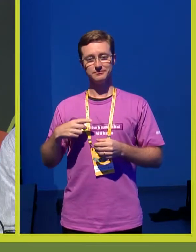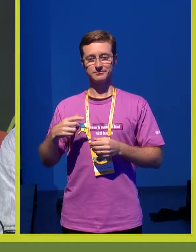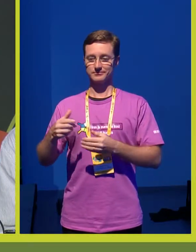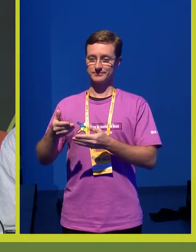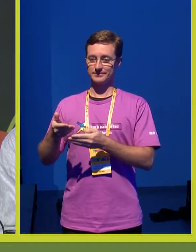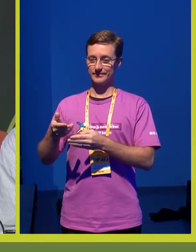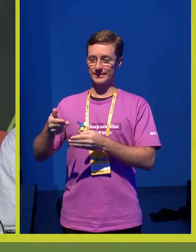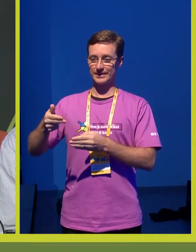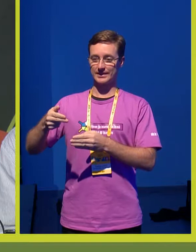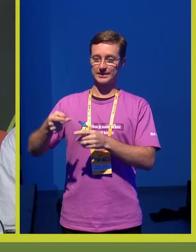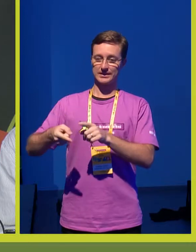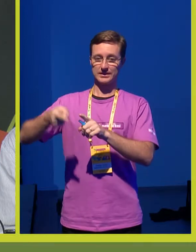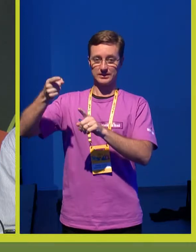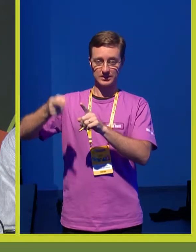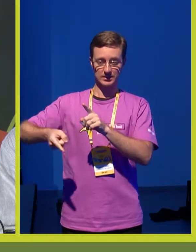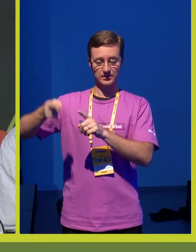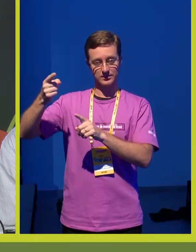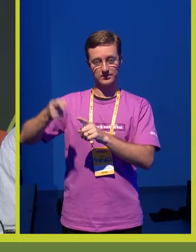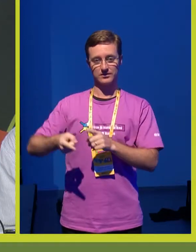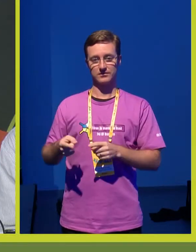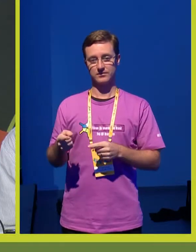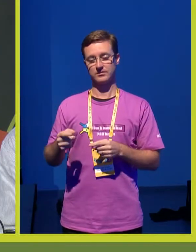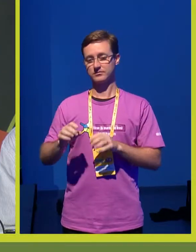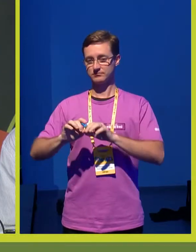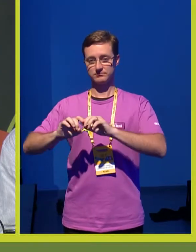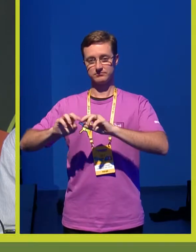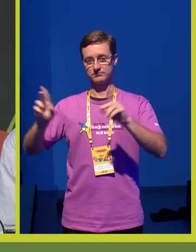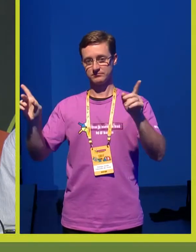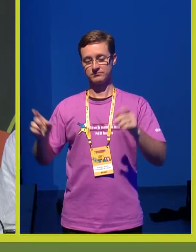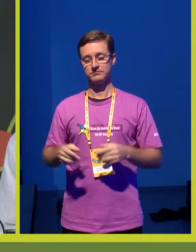retorno idênticos para todos